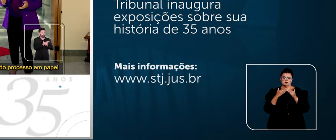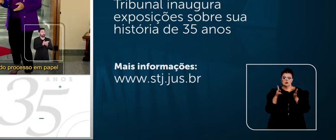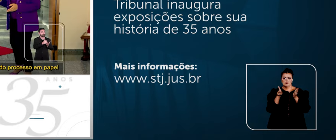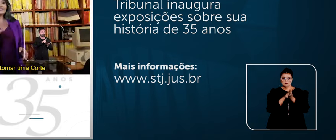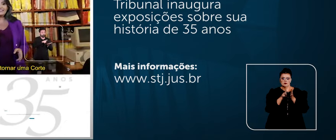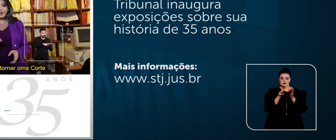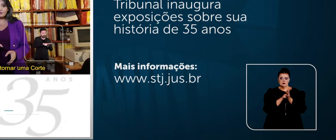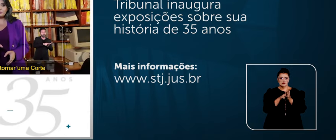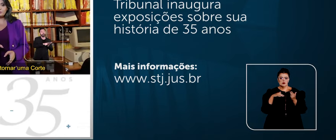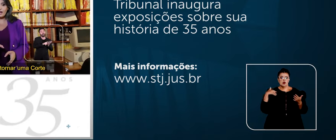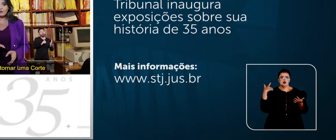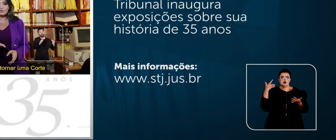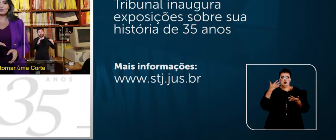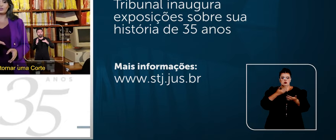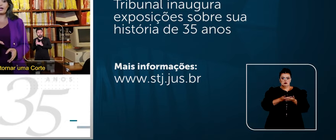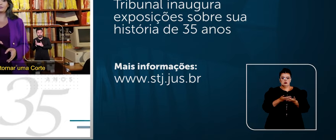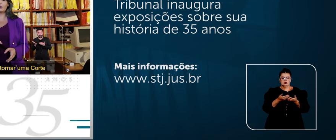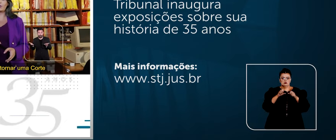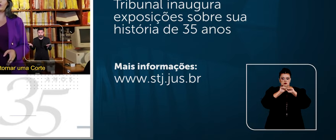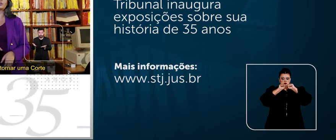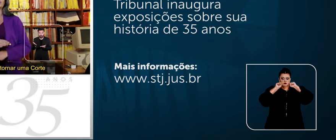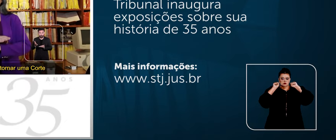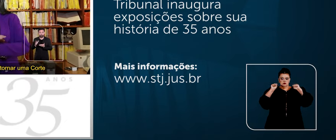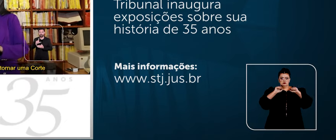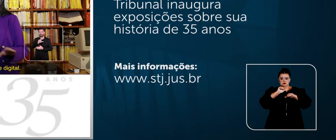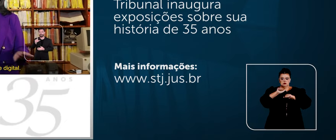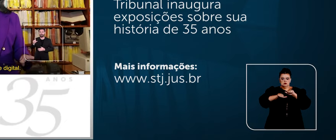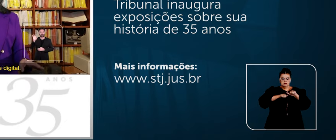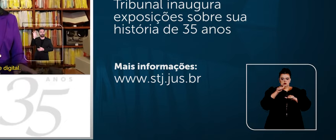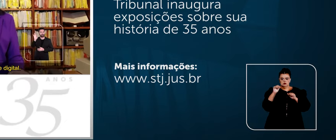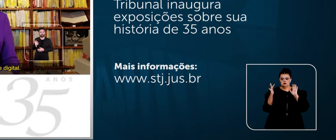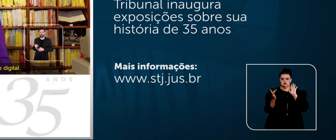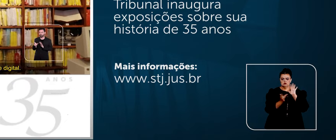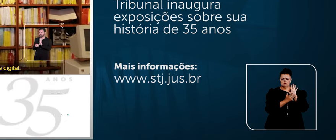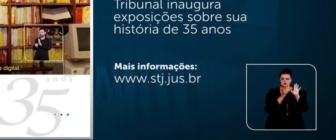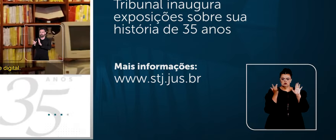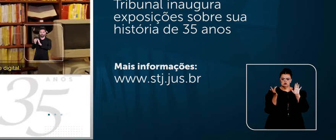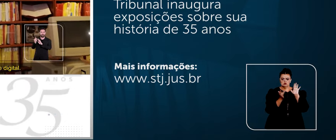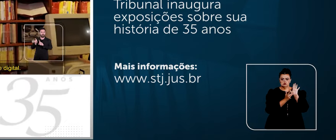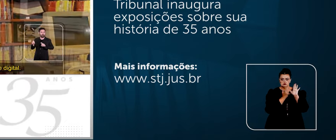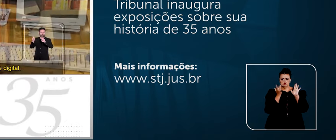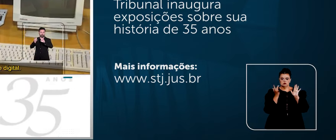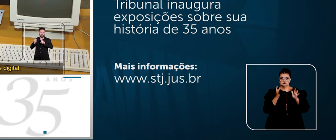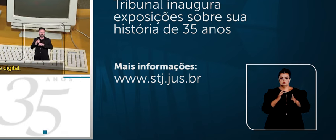papel até o tribunal se tornar numa corte totalmente